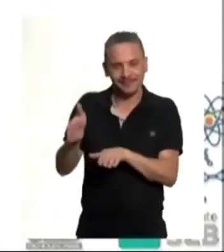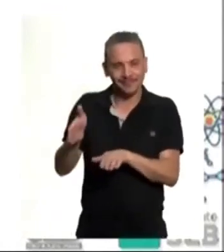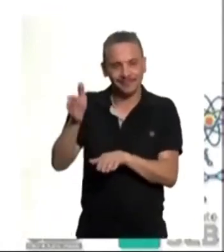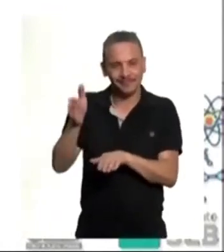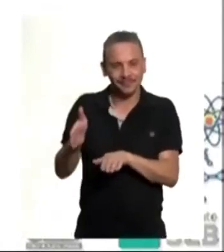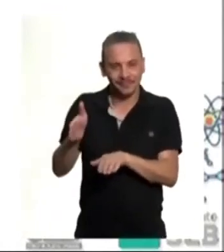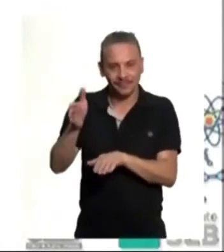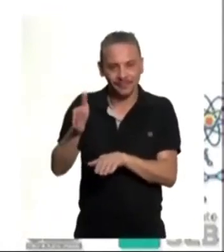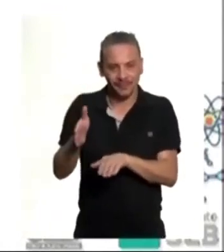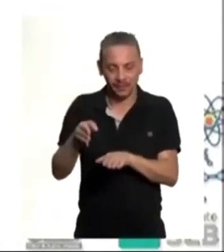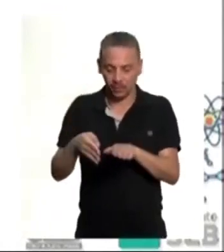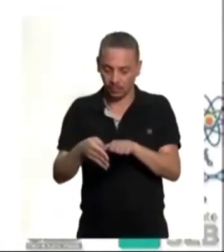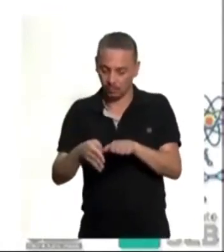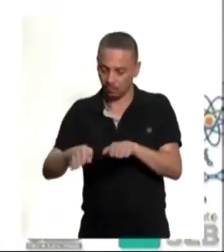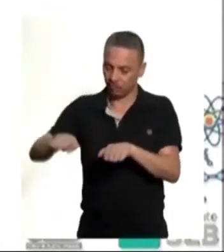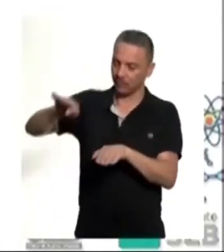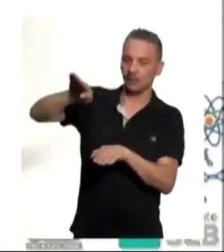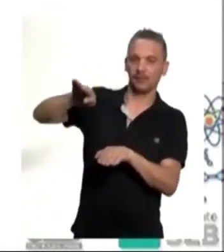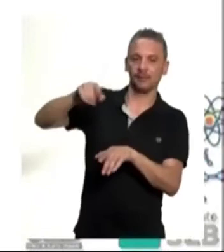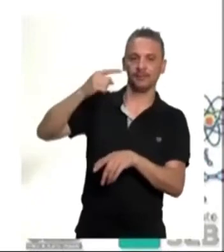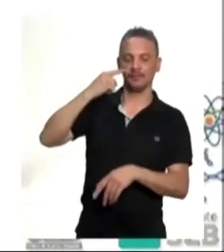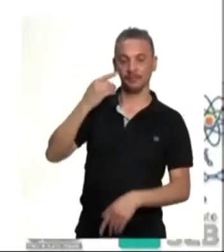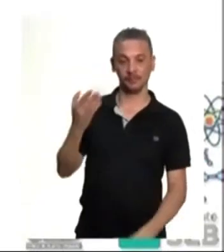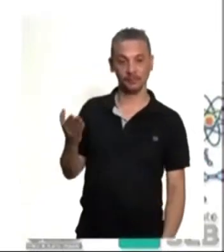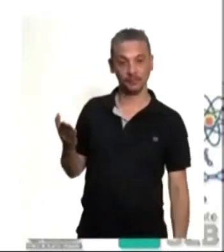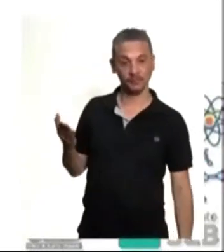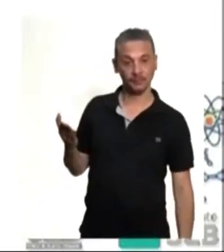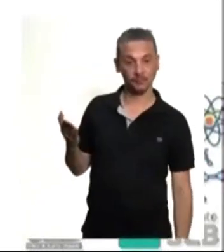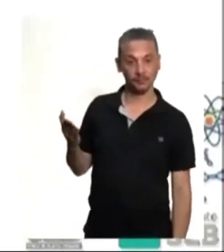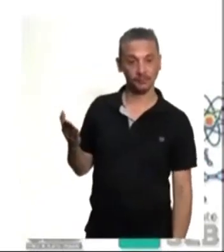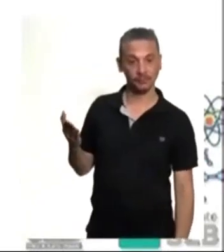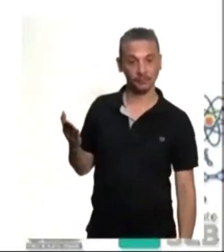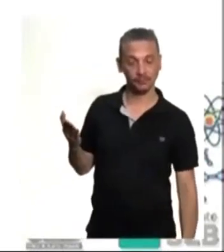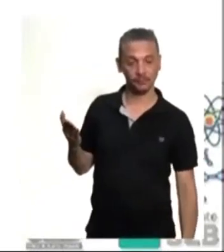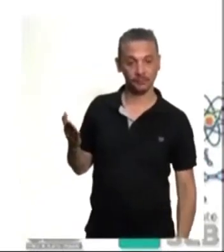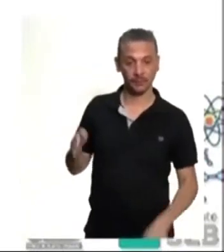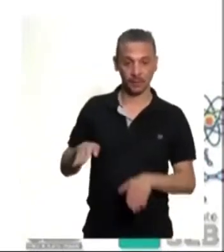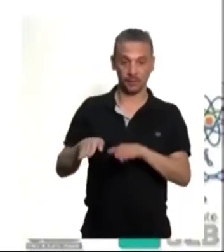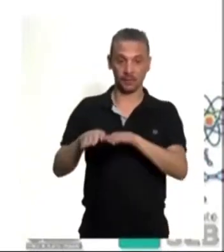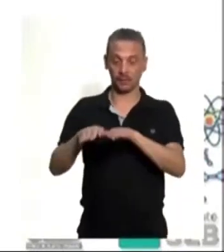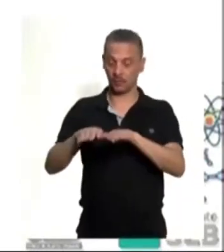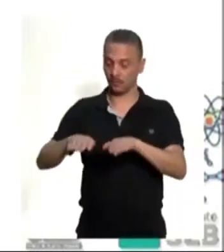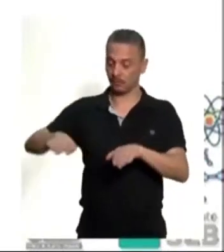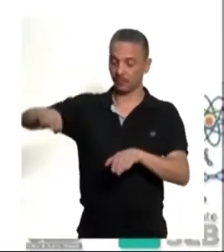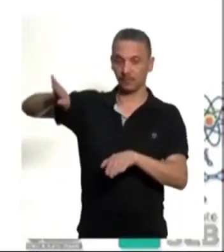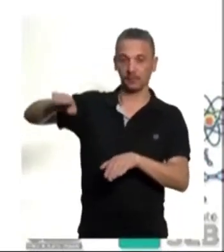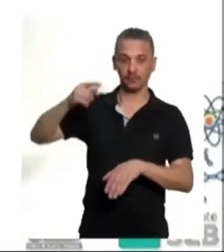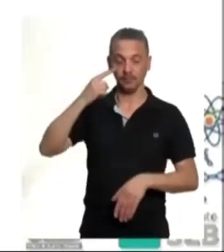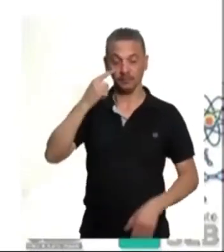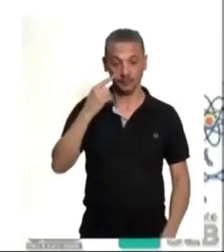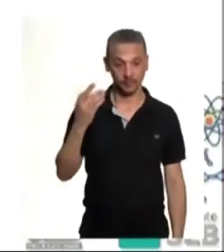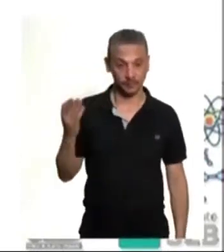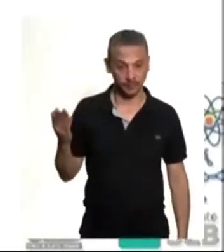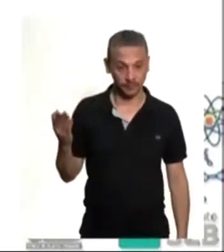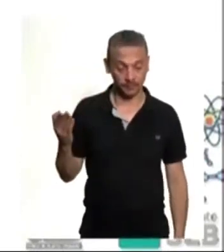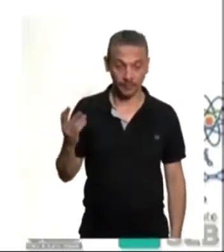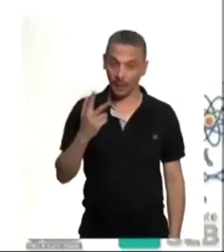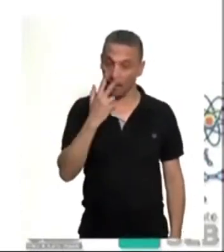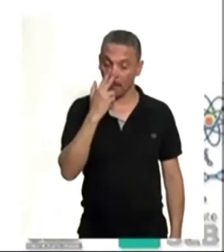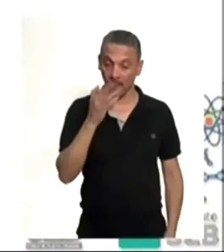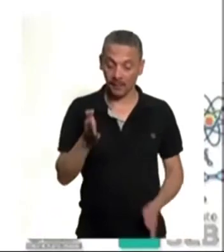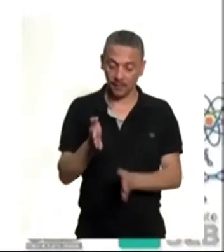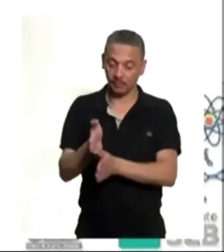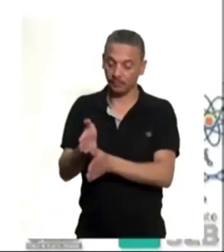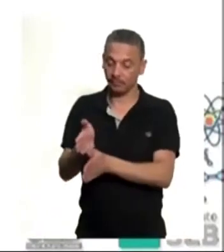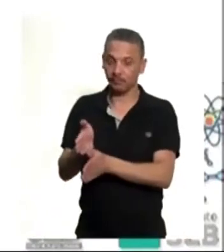Eu vou levantar ela. Que, Fredão? Faz de novo. Sim, eu vou pegar como se fosse essa parede e